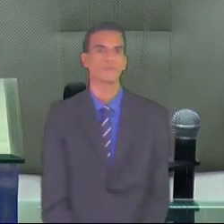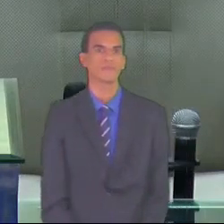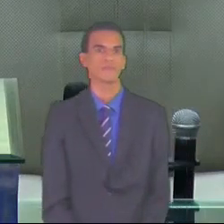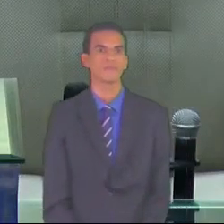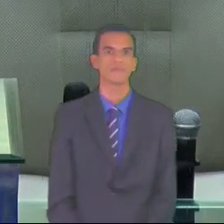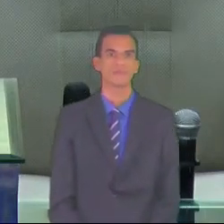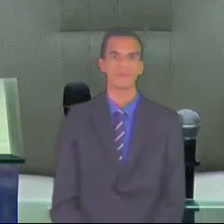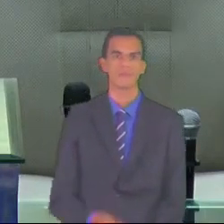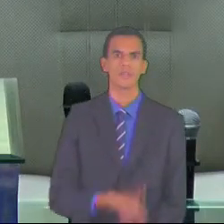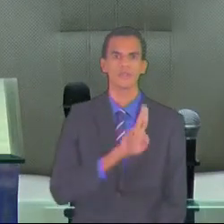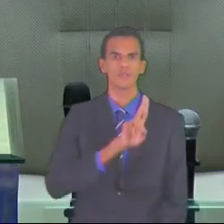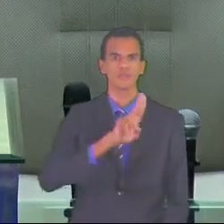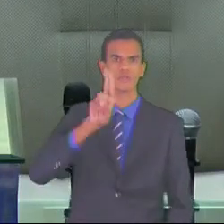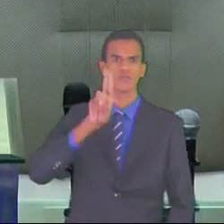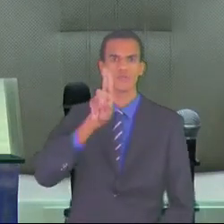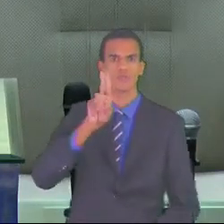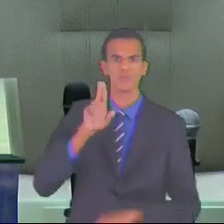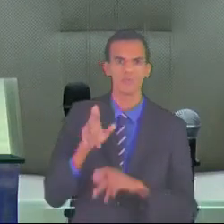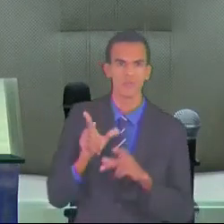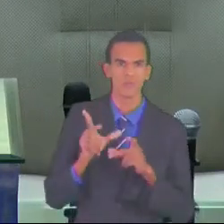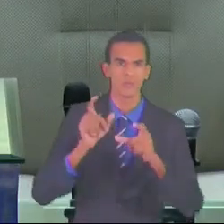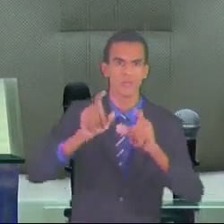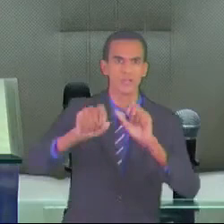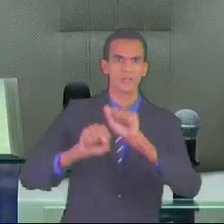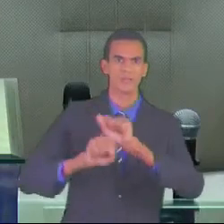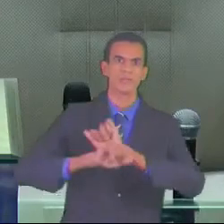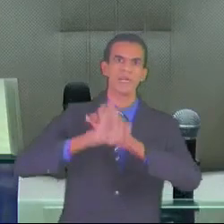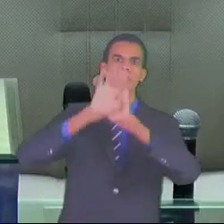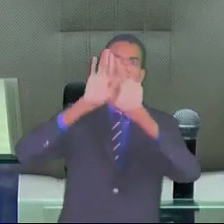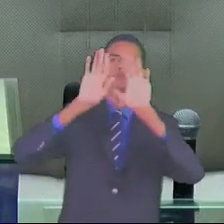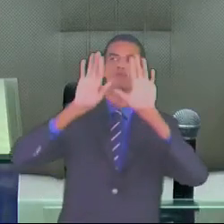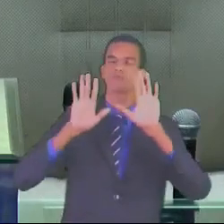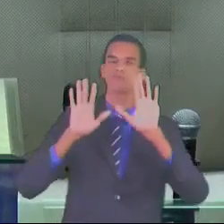E o nome do Eterno vai ser glorificado.